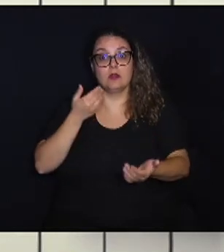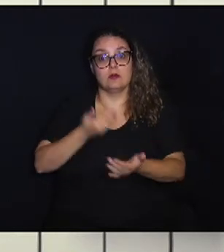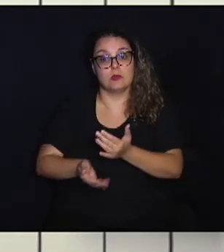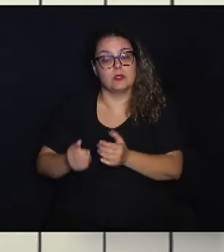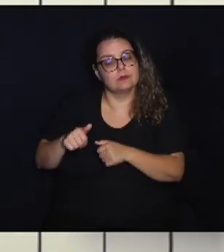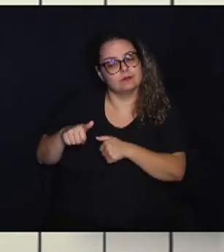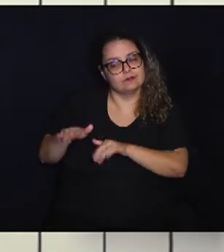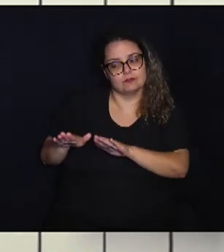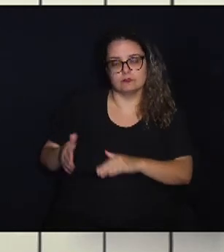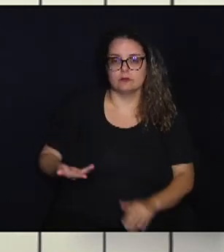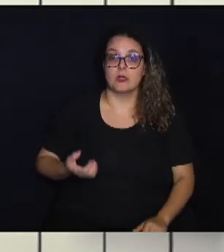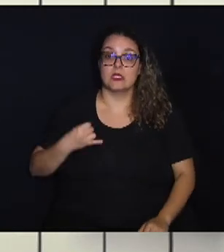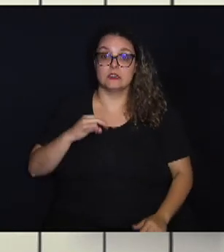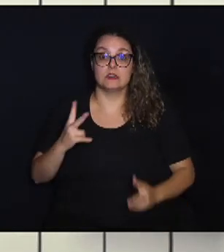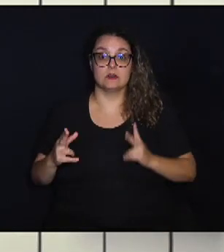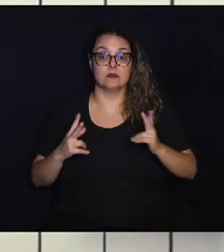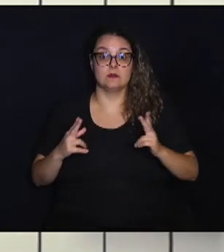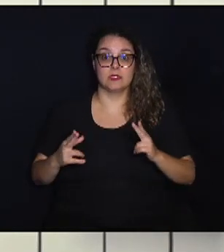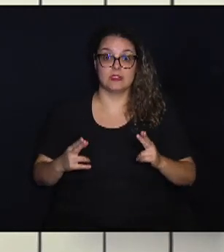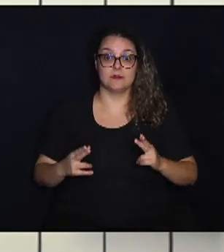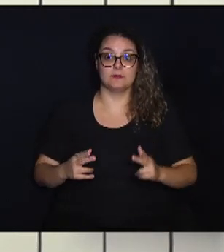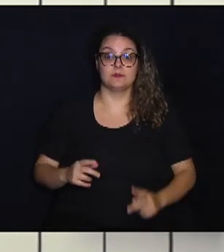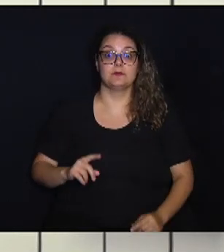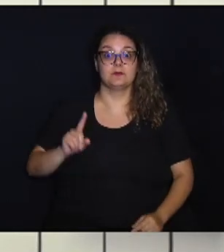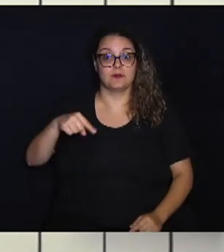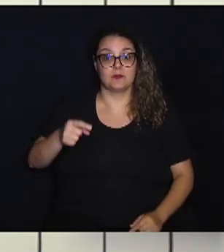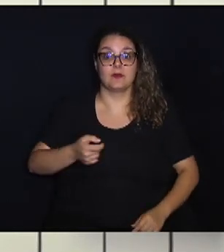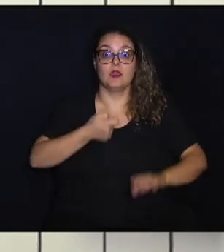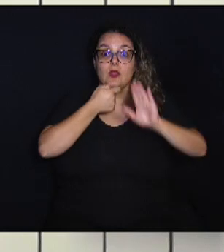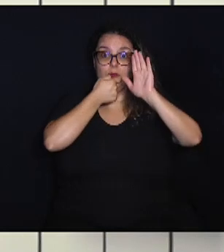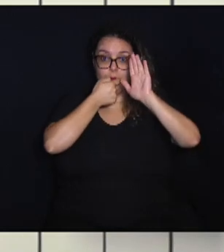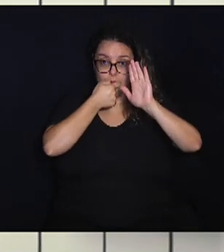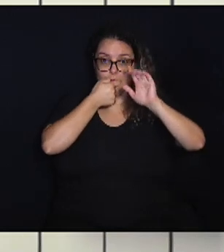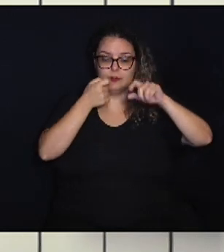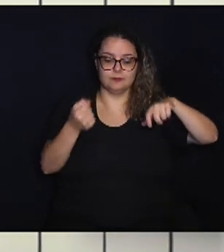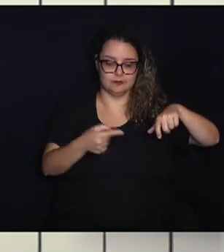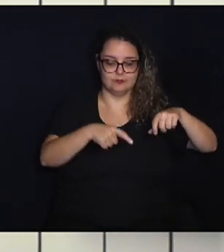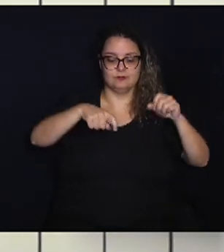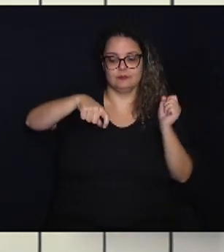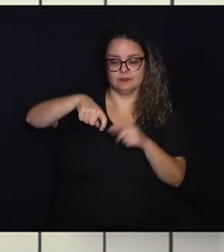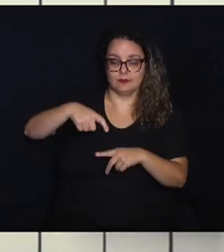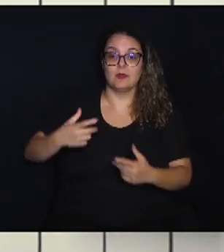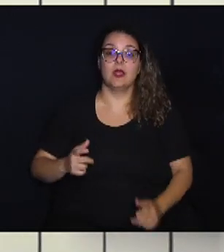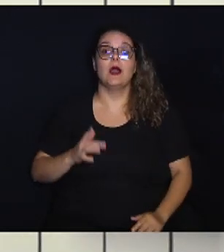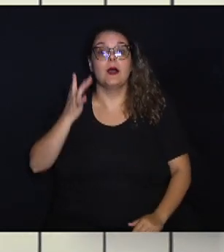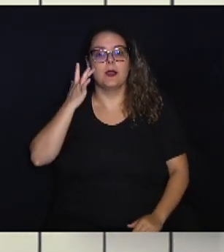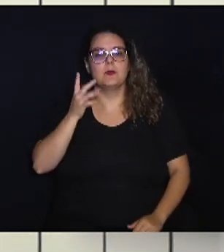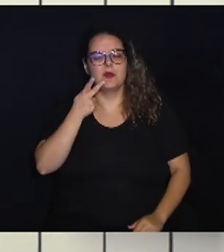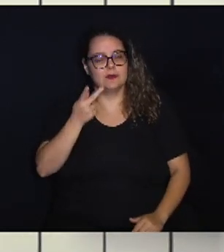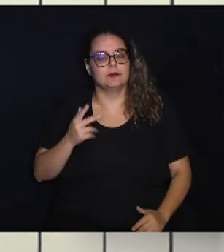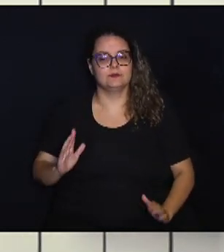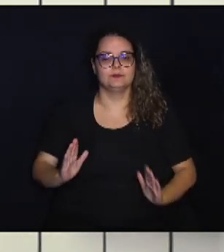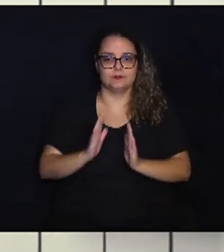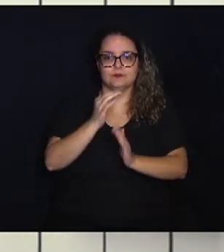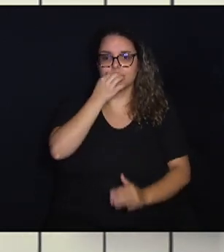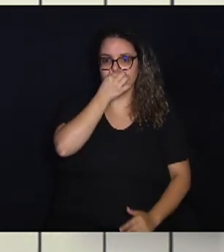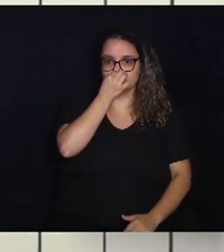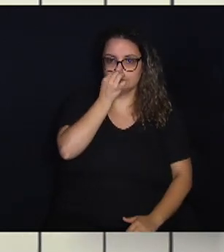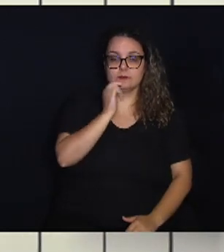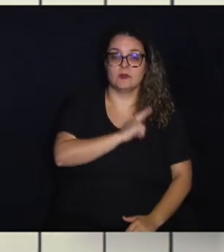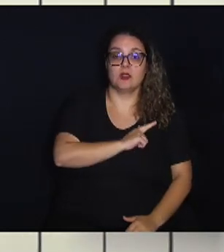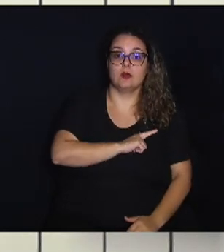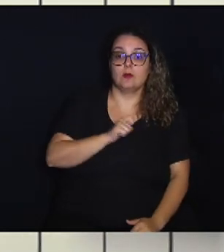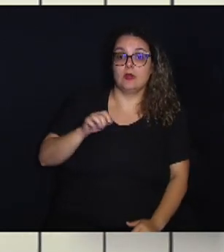eliminado. Se der empate, a disputa vai para os pênaltis. Amanhã a gente fala mais sobre os dois confrontos, né? Do Guarani com o Atlético